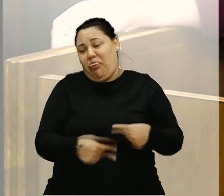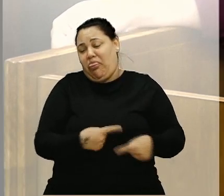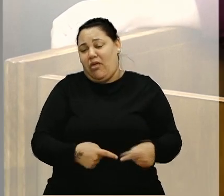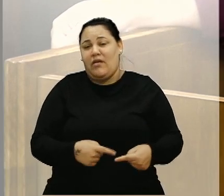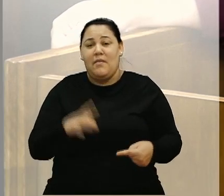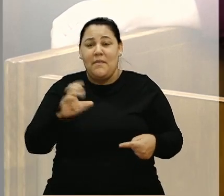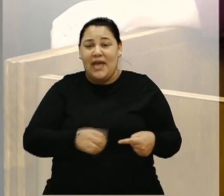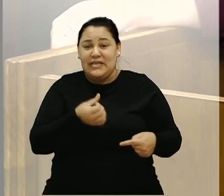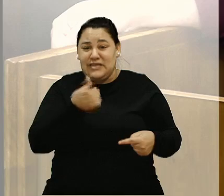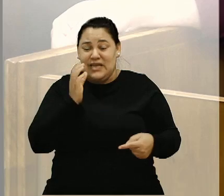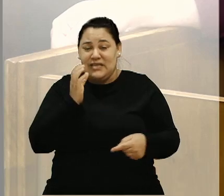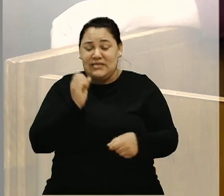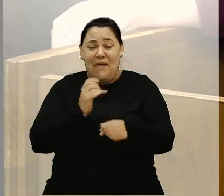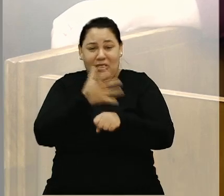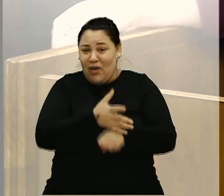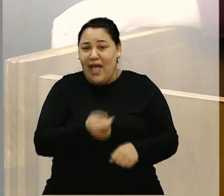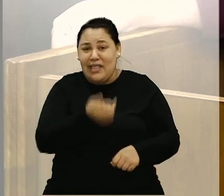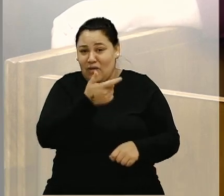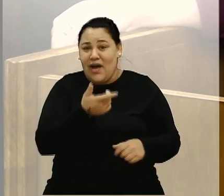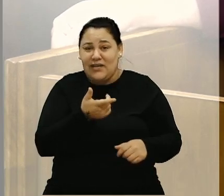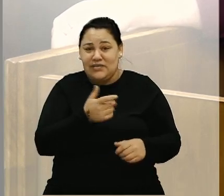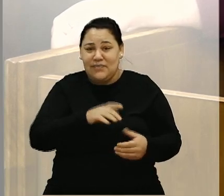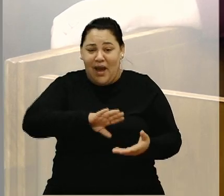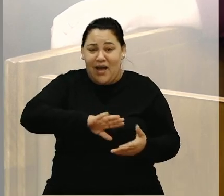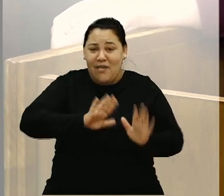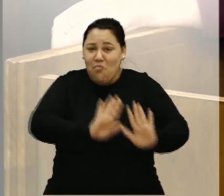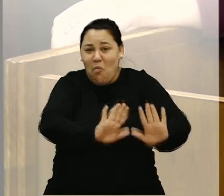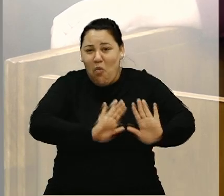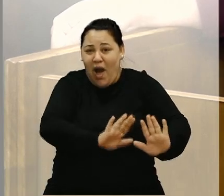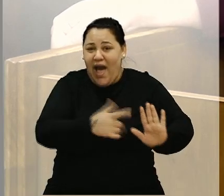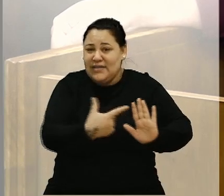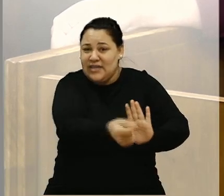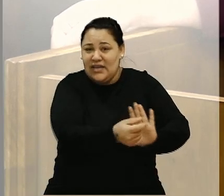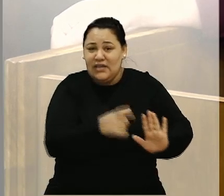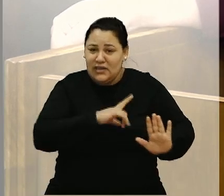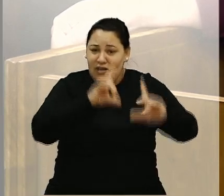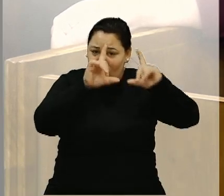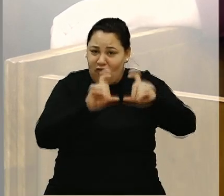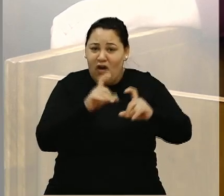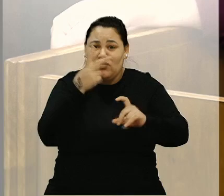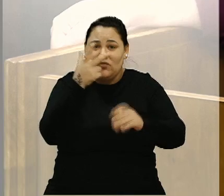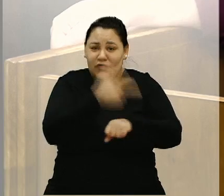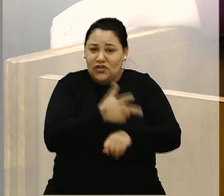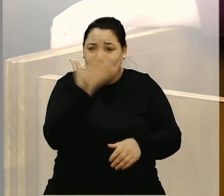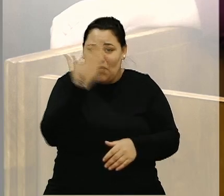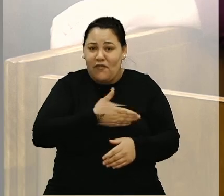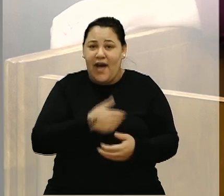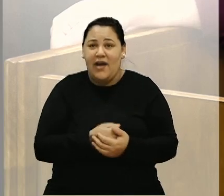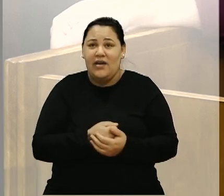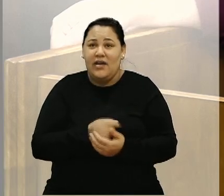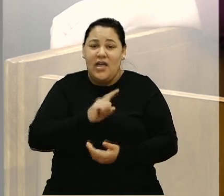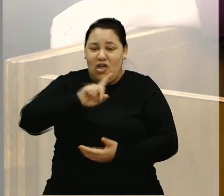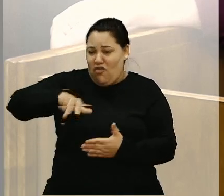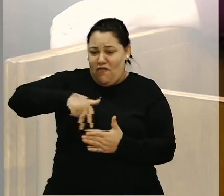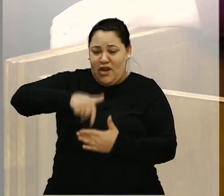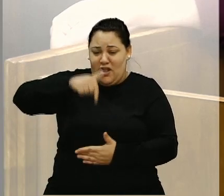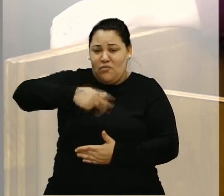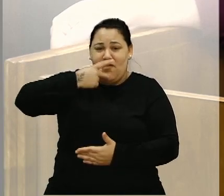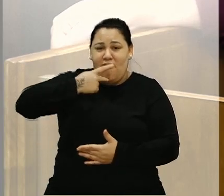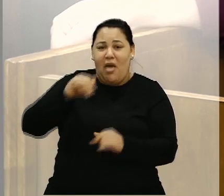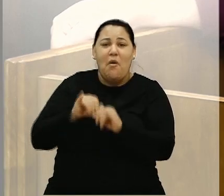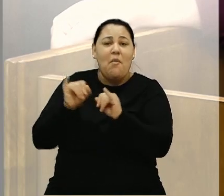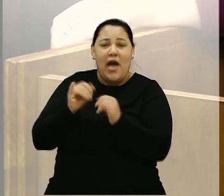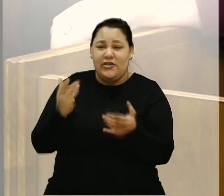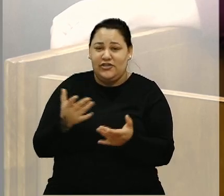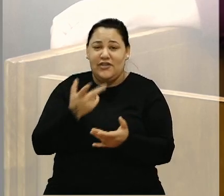da manhã, tá? Porque ficaram empenhados. Isso temos foto, temos vídeo, temos como comprovar. Eu não venho aqui falar besteira. Eu venho